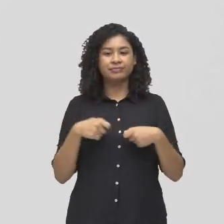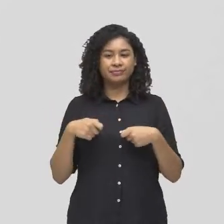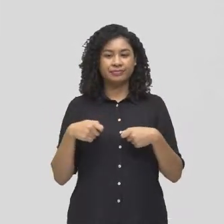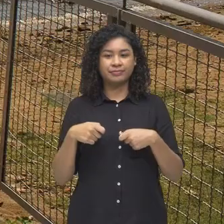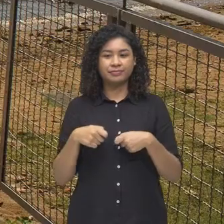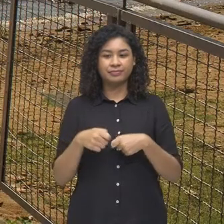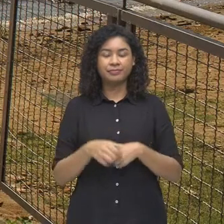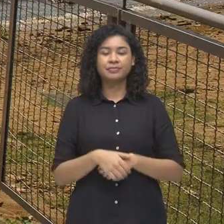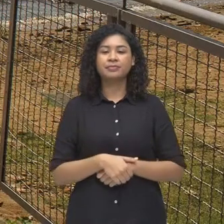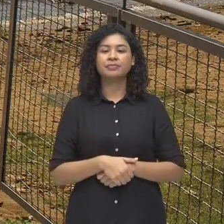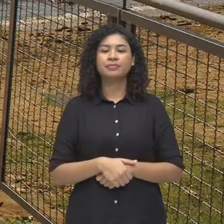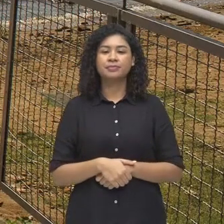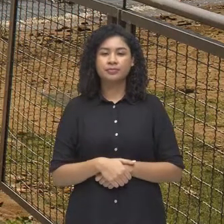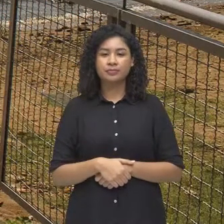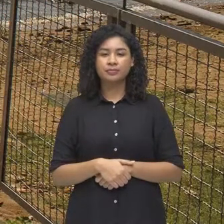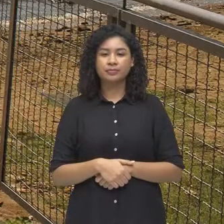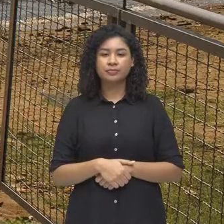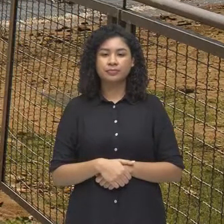presente.